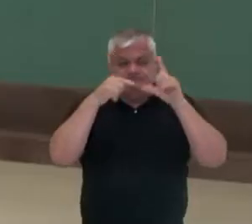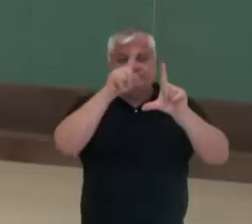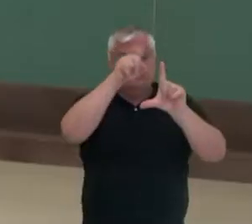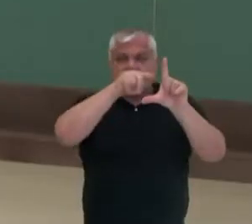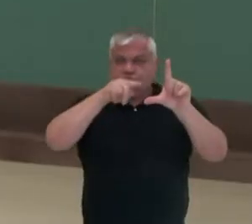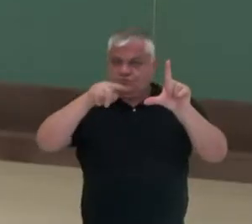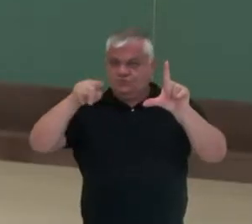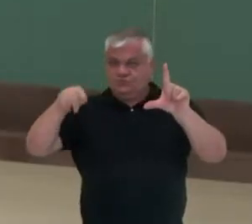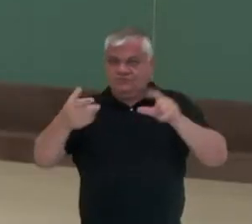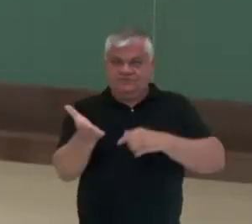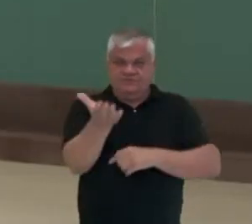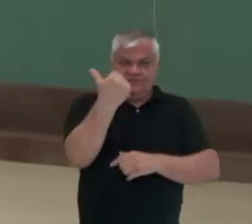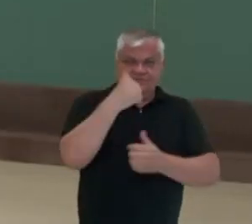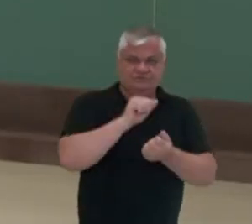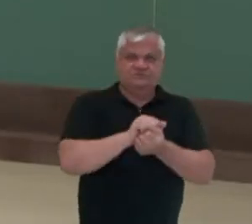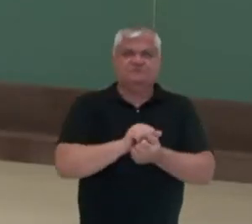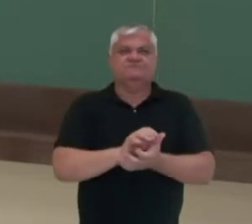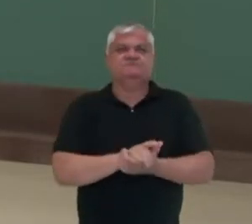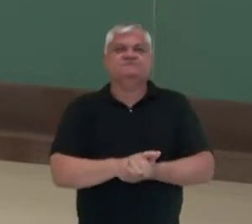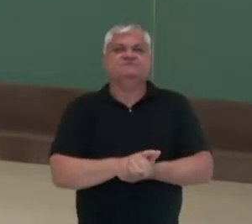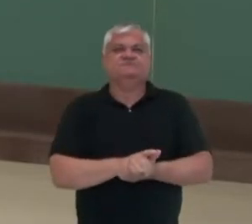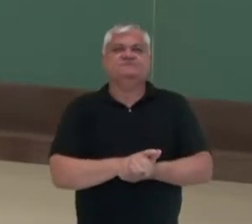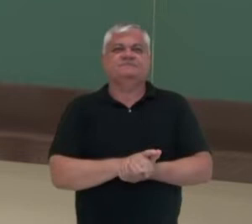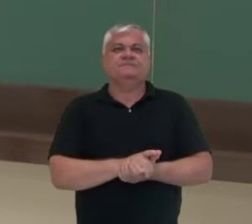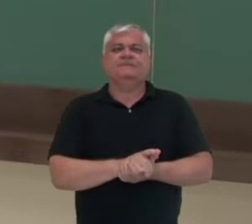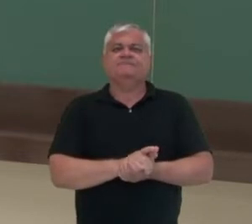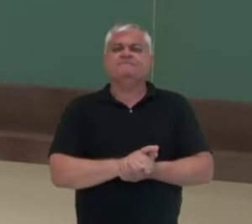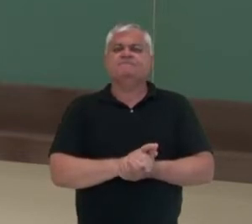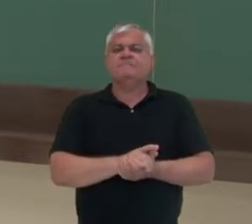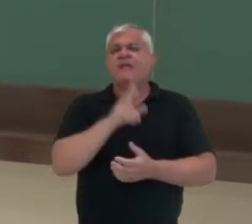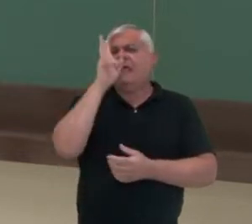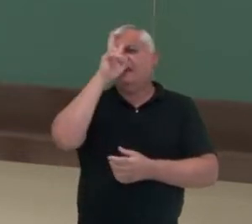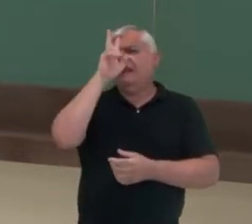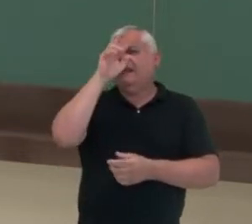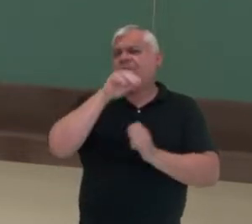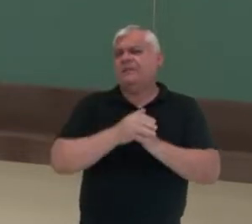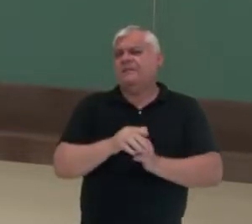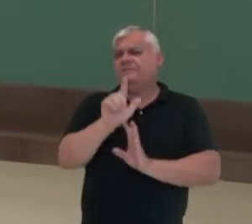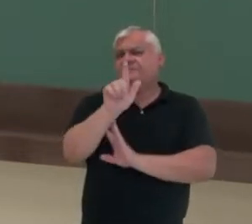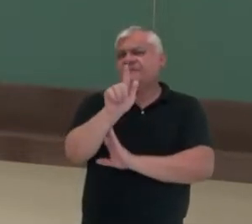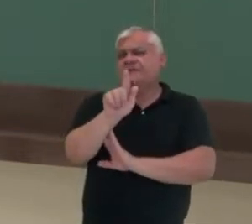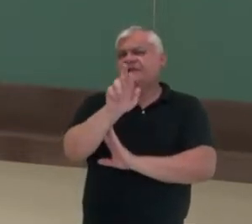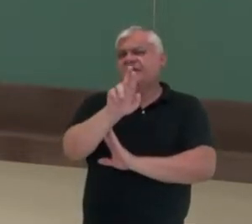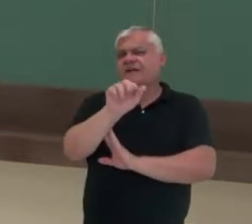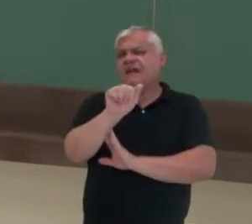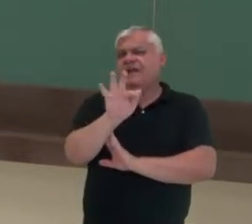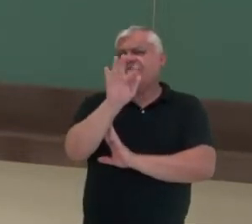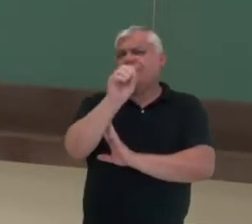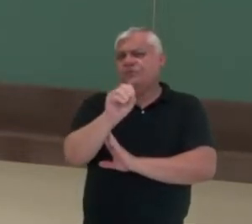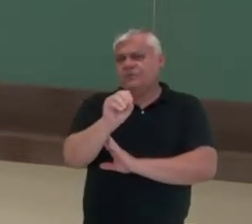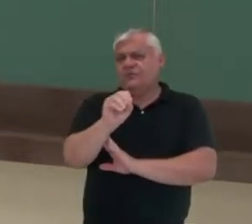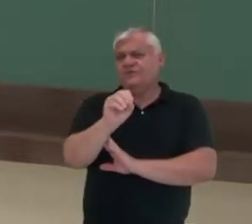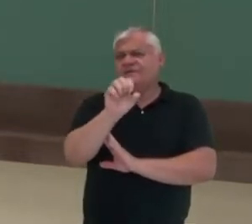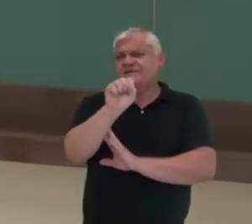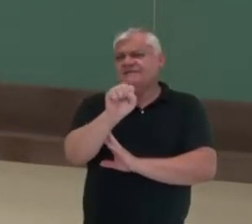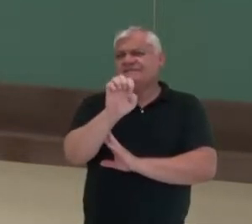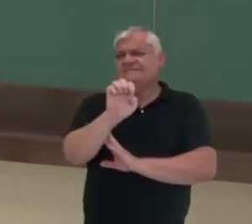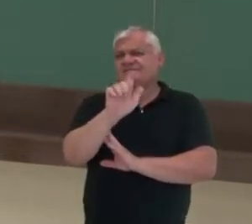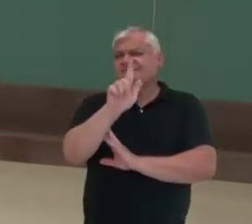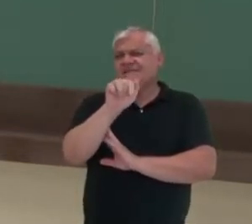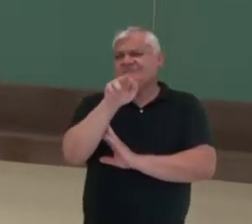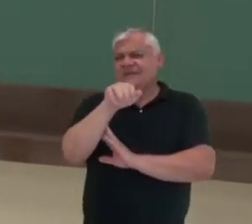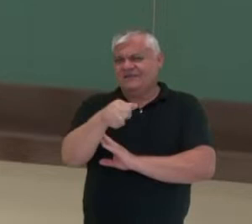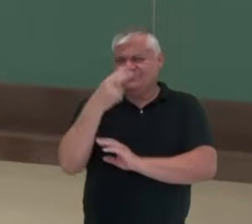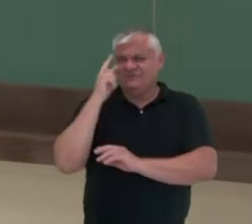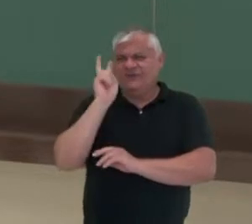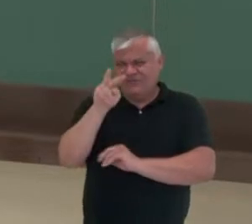esses gráficos. Vamos lá comigo então, ó, olha só. Então você lembra, né, do gráfico de segmentos? Você já viu em algum